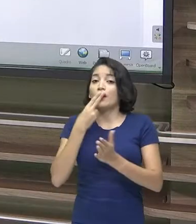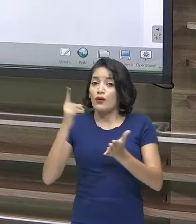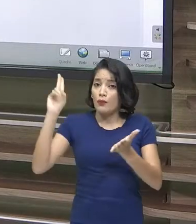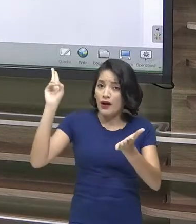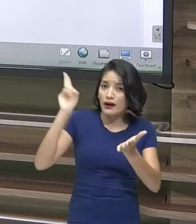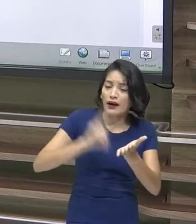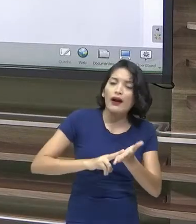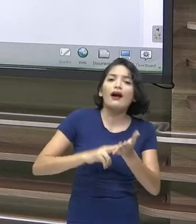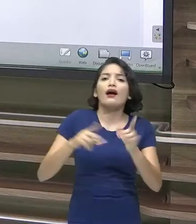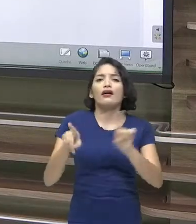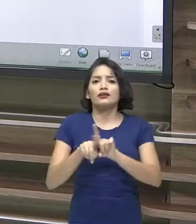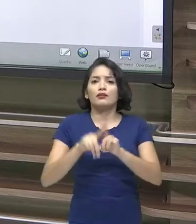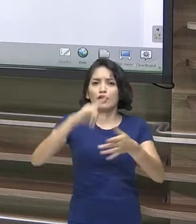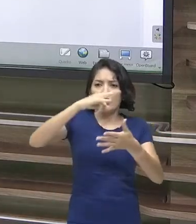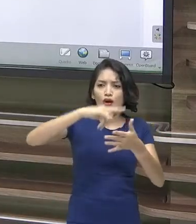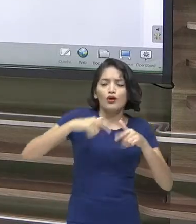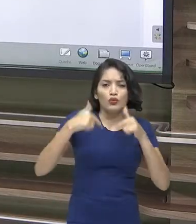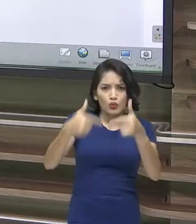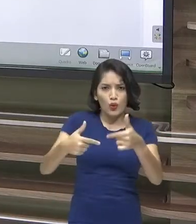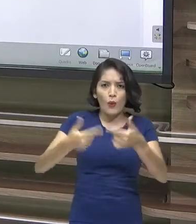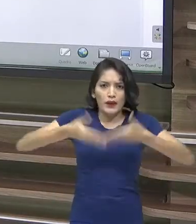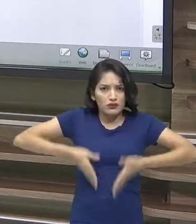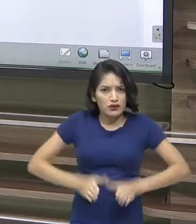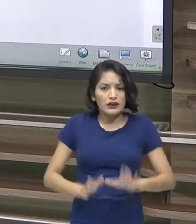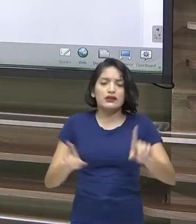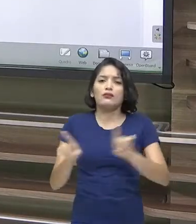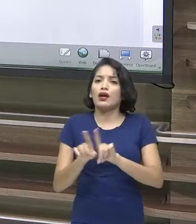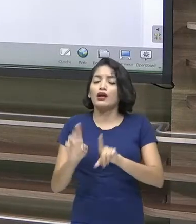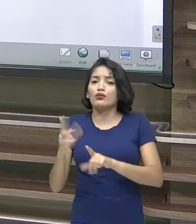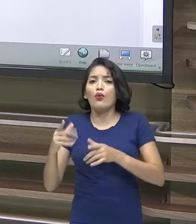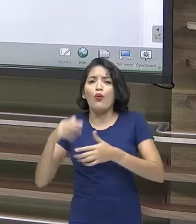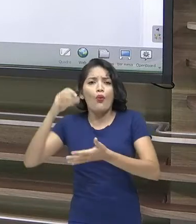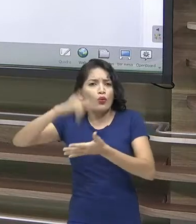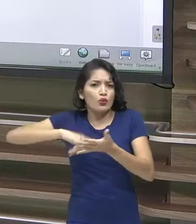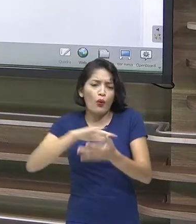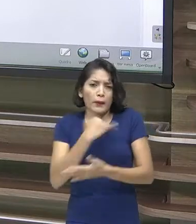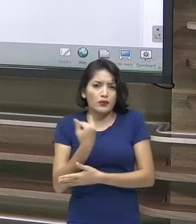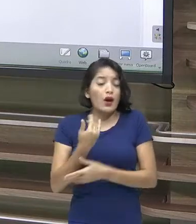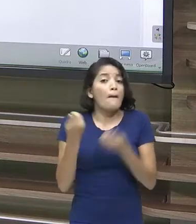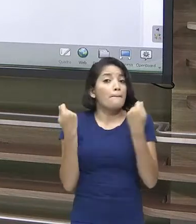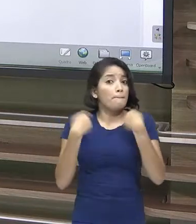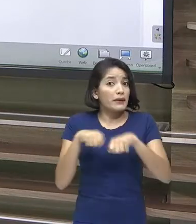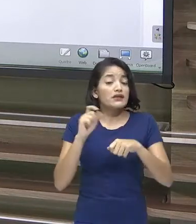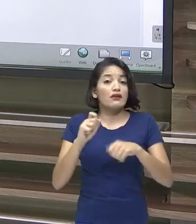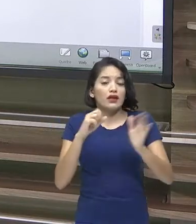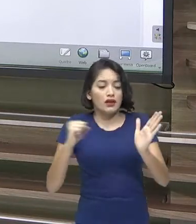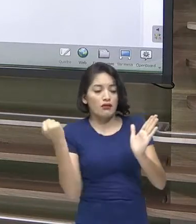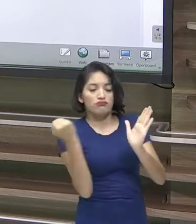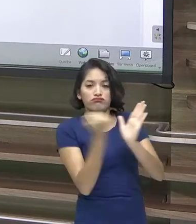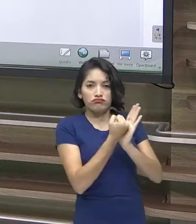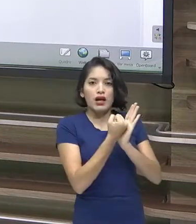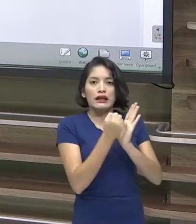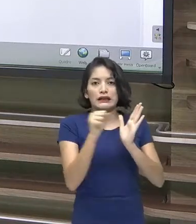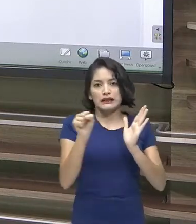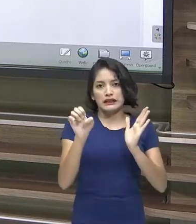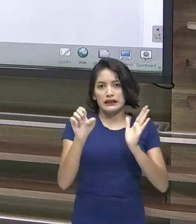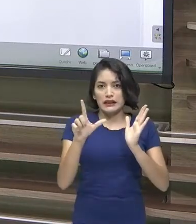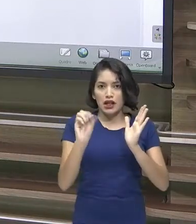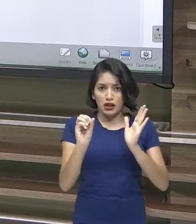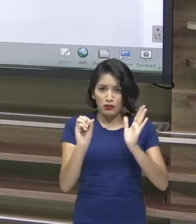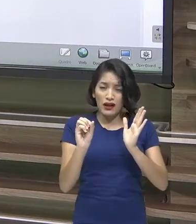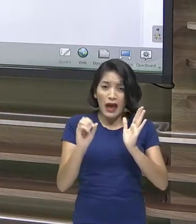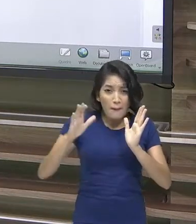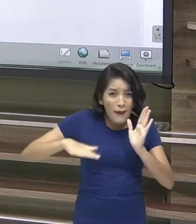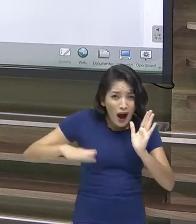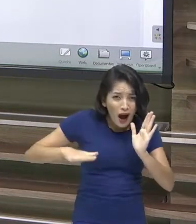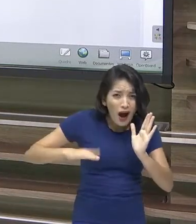de nascimento, um documento de óbito, todos os documentos eles deveriam ter esse selo, que não era muito barato não,